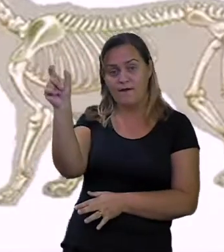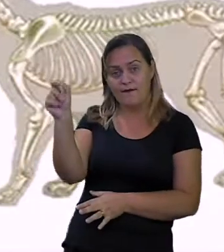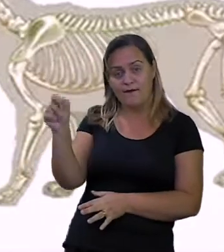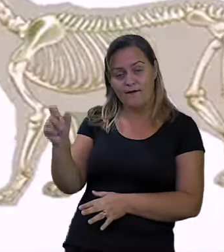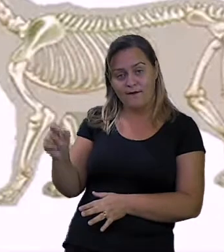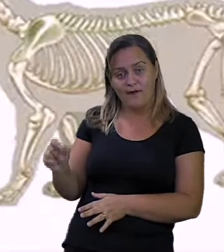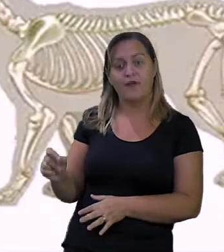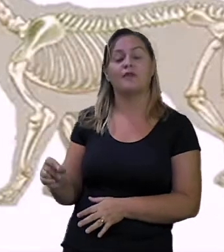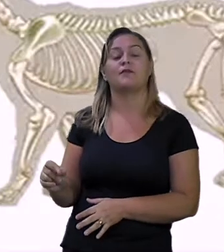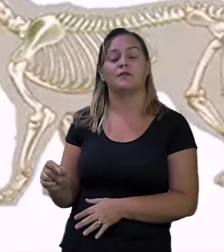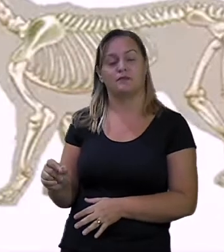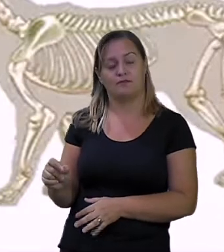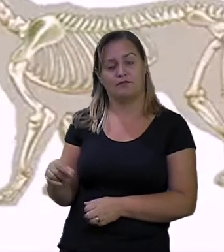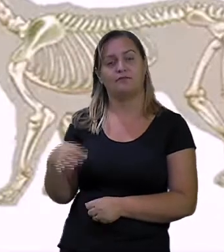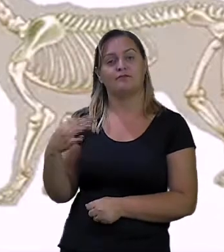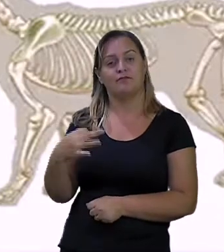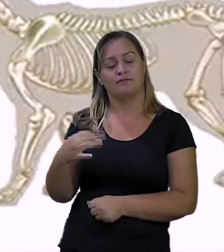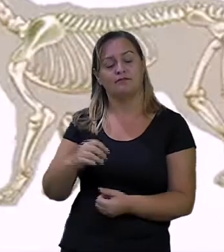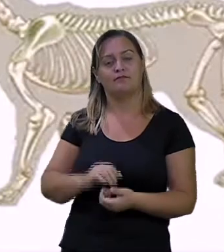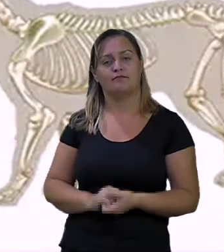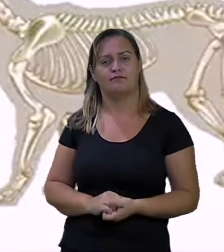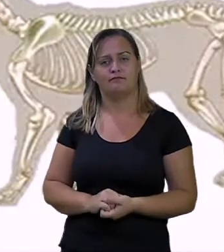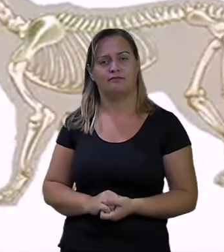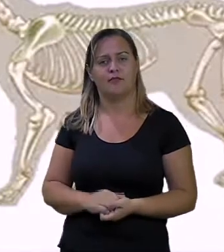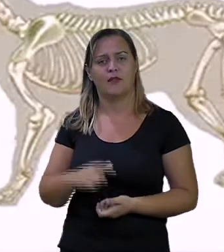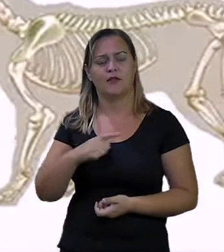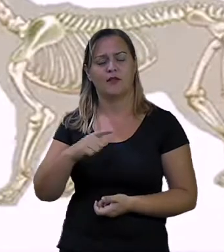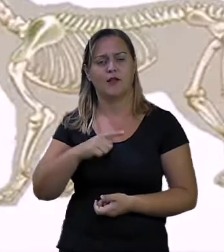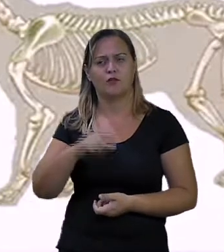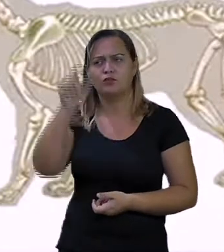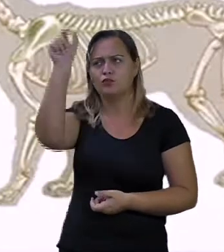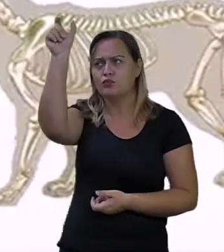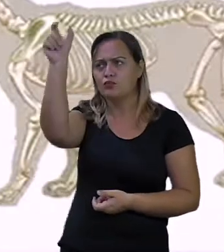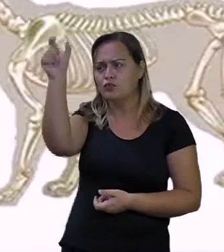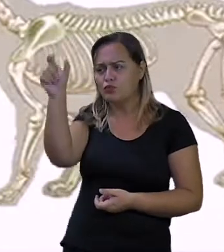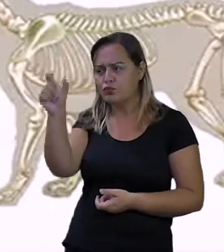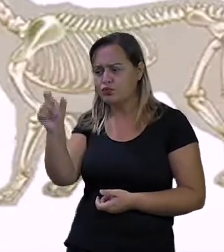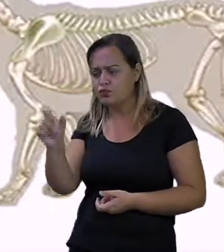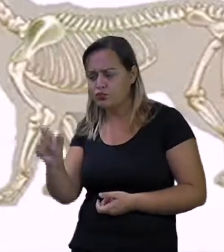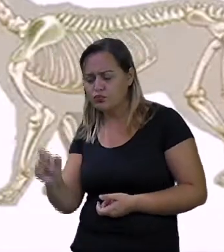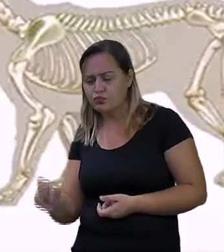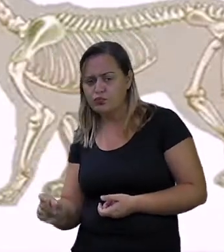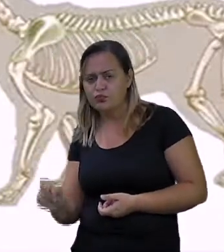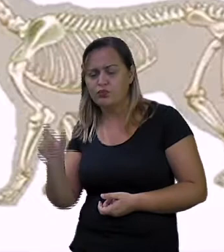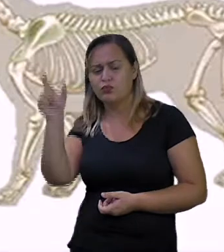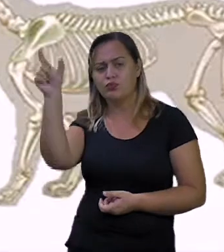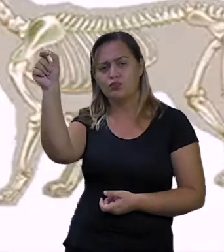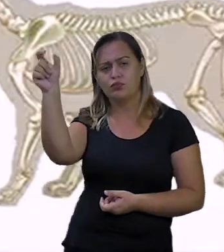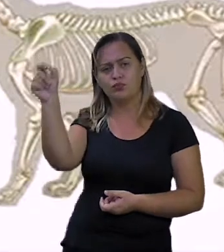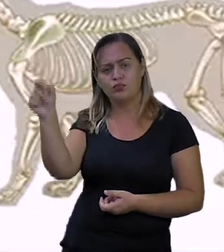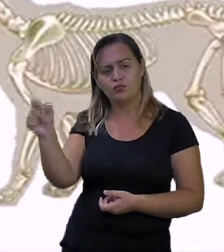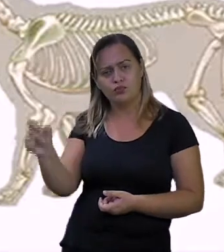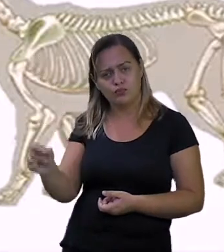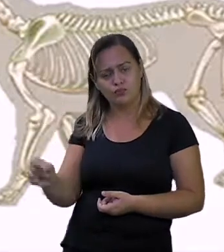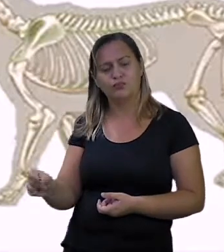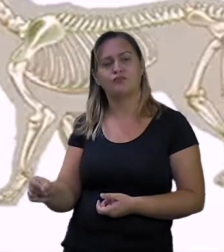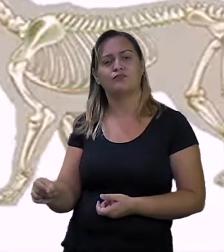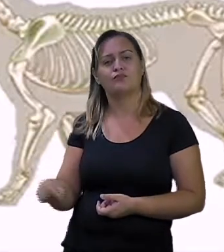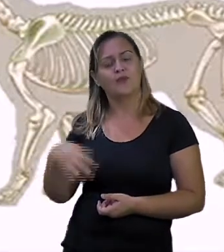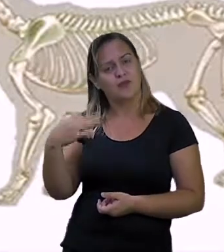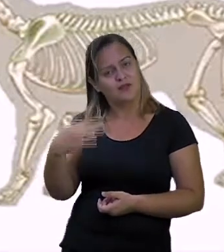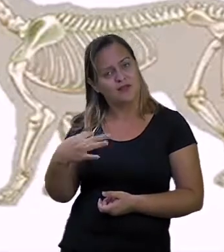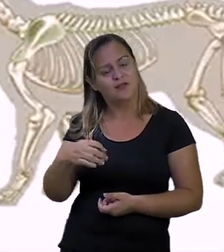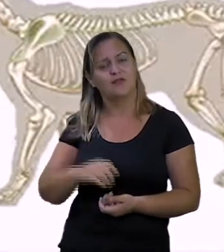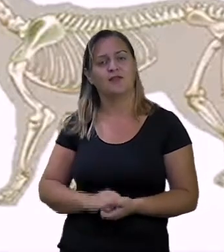vertebrados possuem uma coluna vertebral. Por exemplo, os agnatos ou os ciclostomatos, que